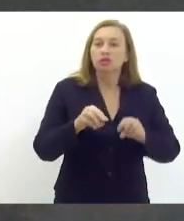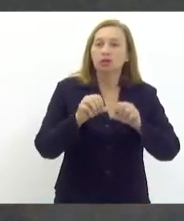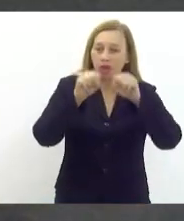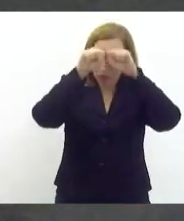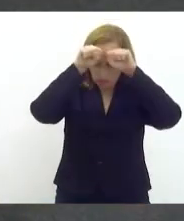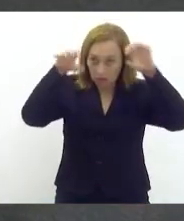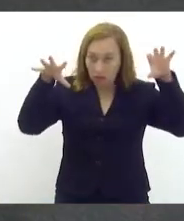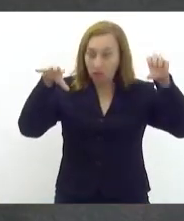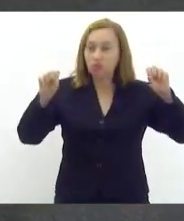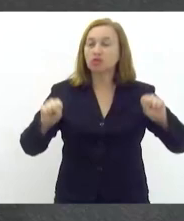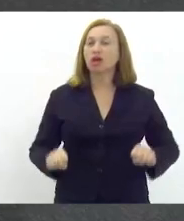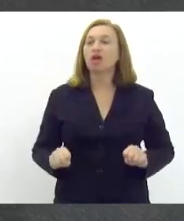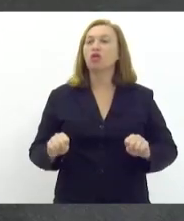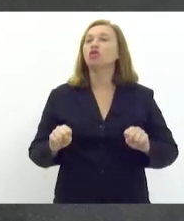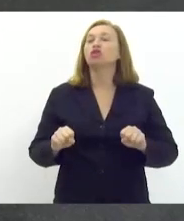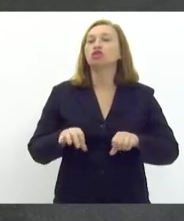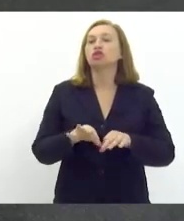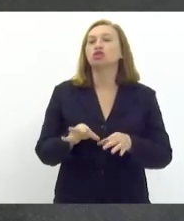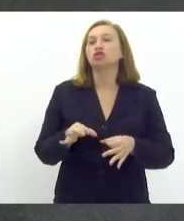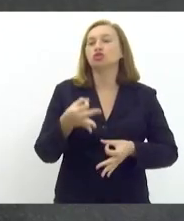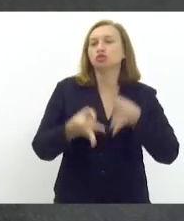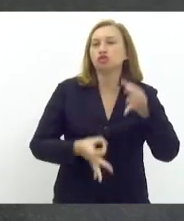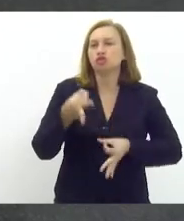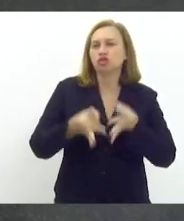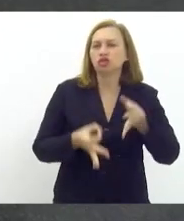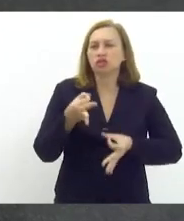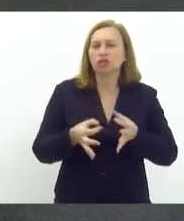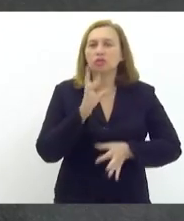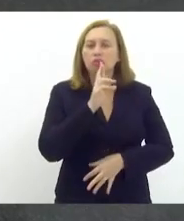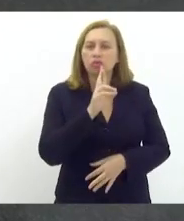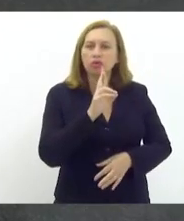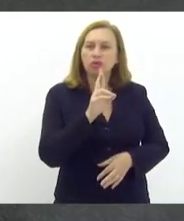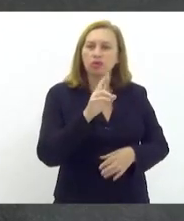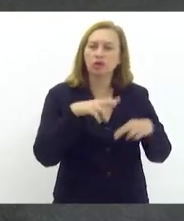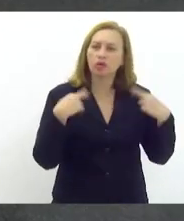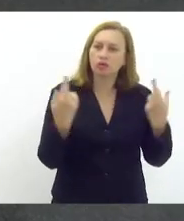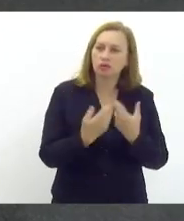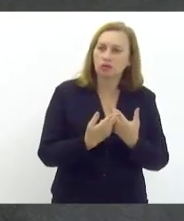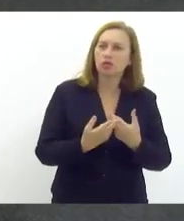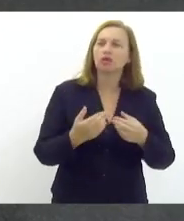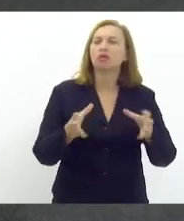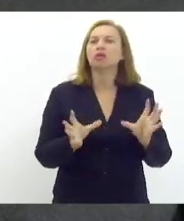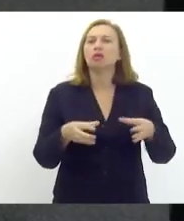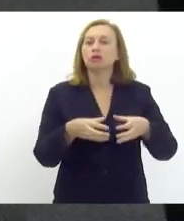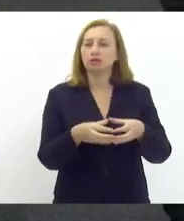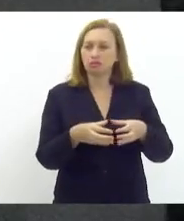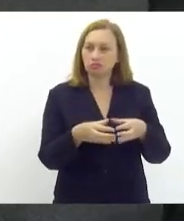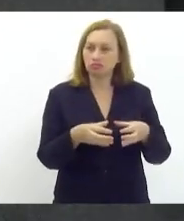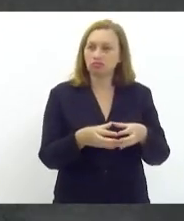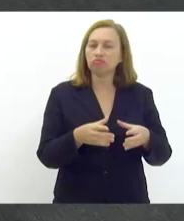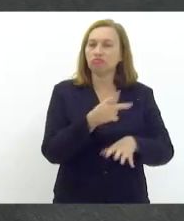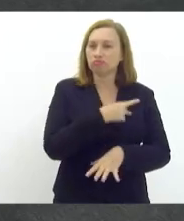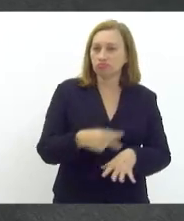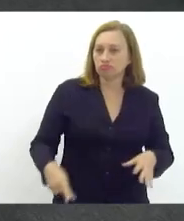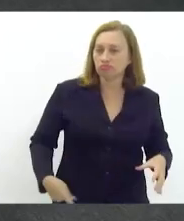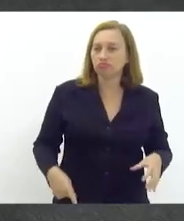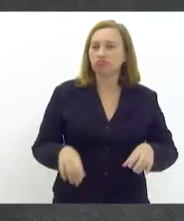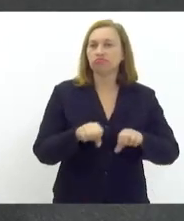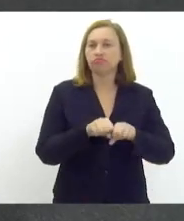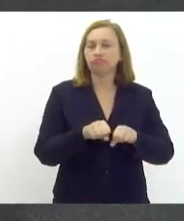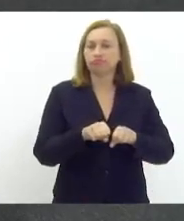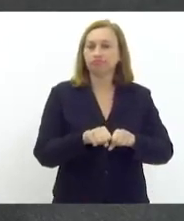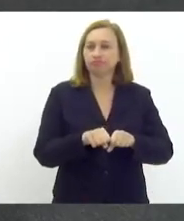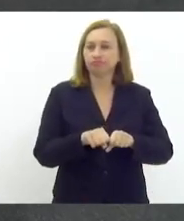uma reunião da comissão com o presidente do Tribunal de Justiça e a gente espera Unidos